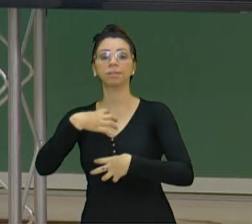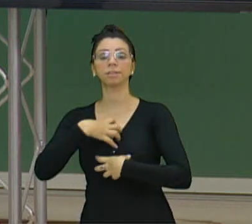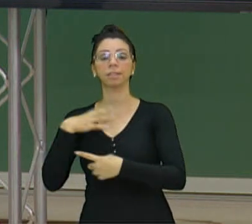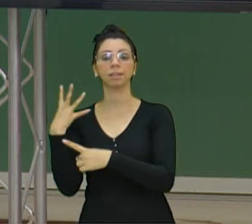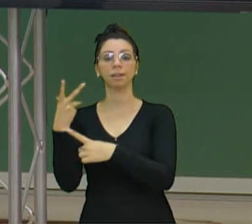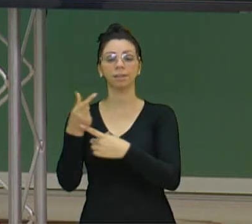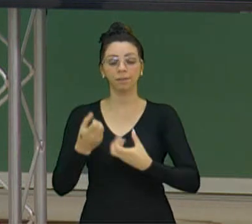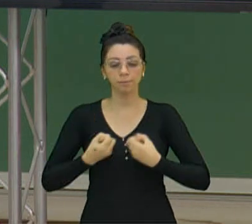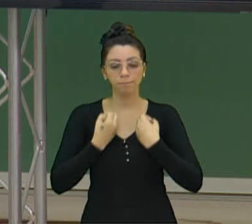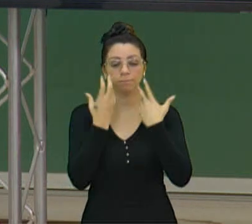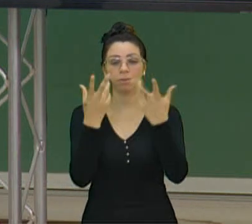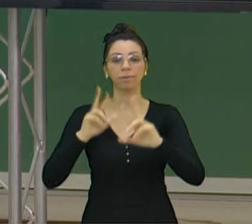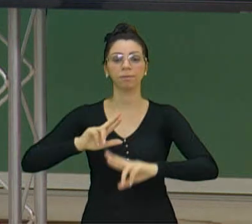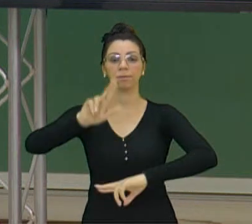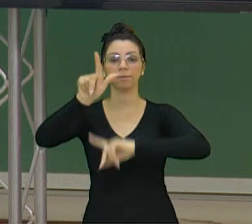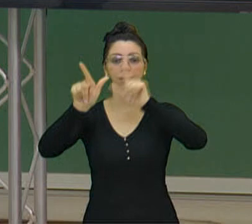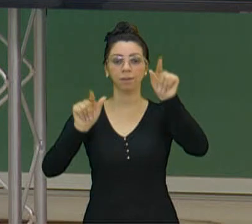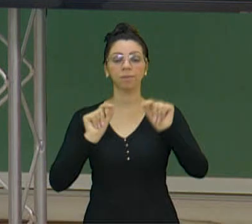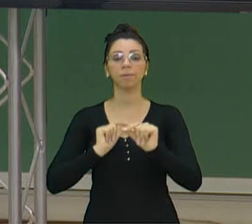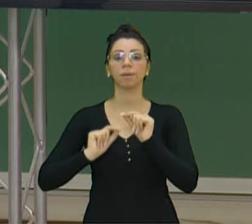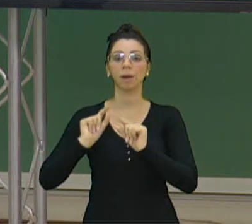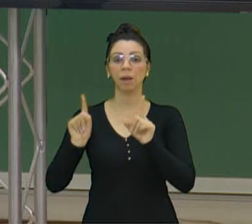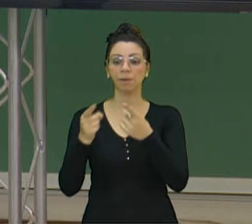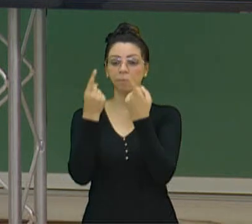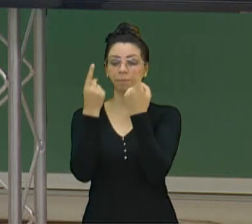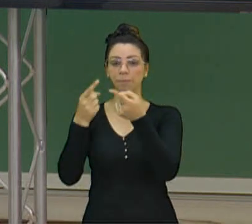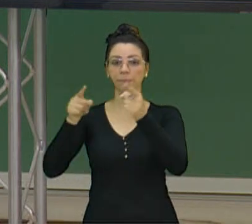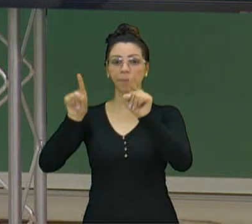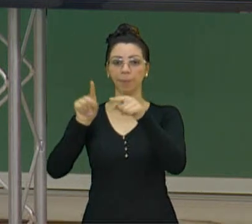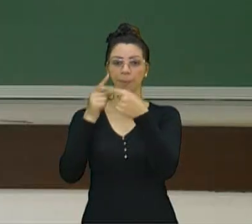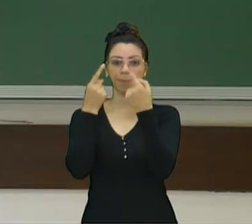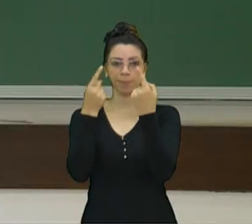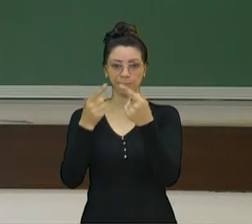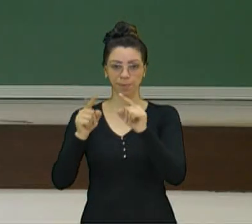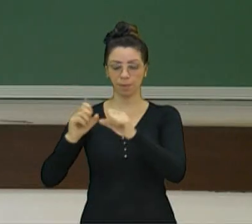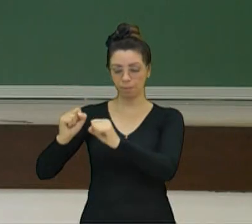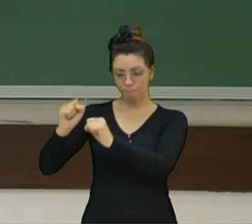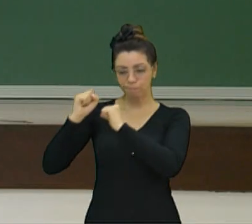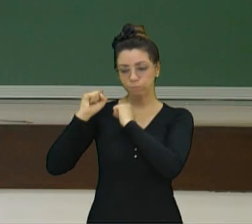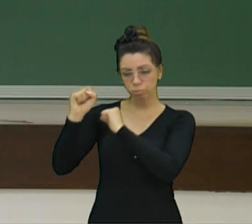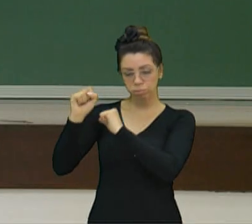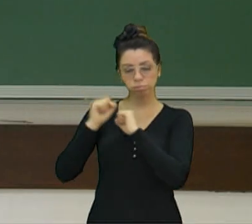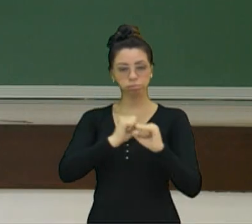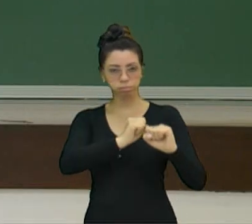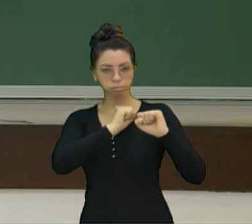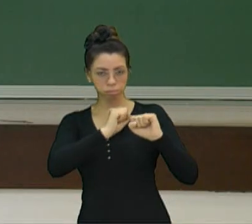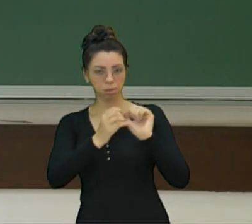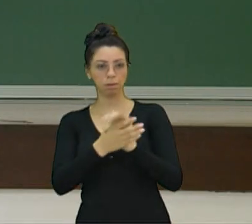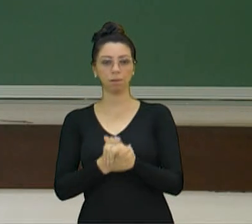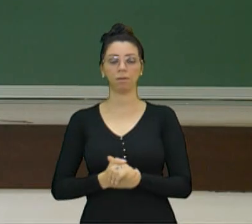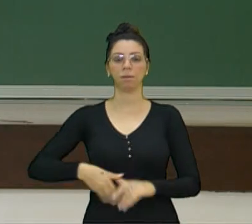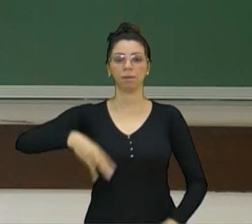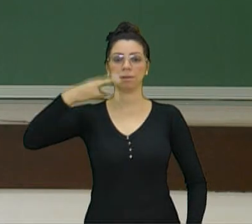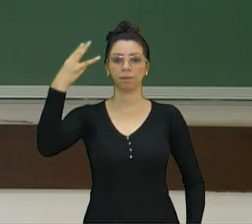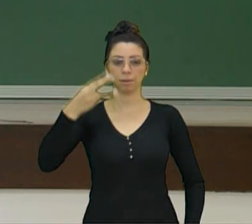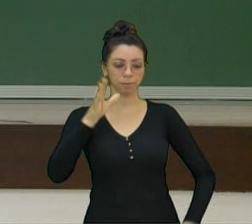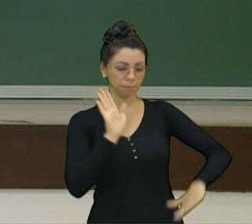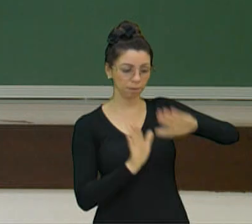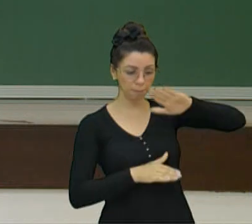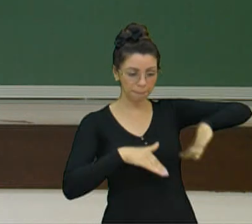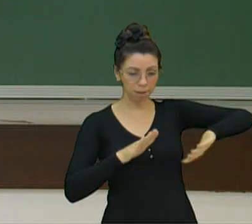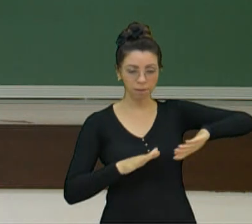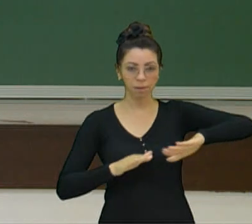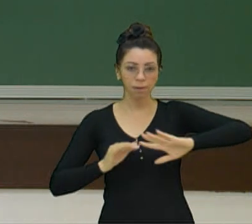é justamente o que aconteceu, por exemplo, com a música eletrônica. Terceira alternativa, tambor e música eletrônica